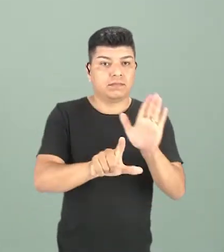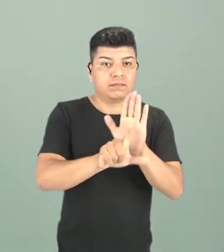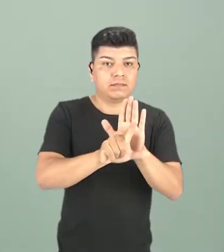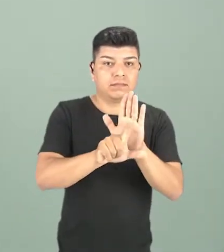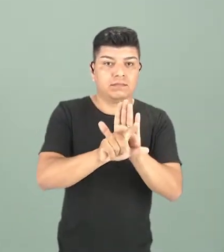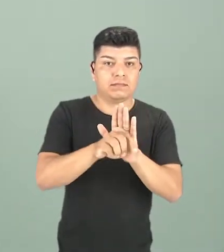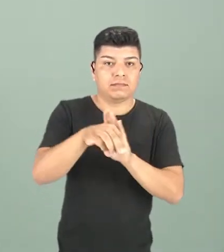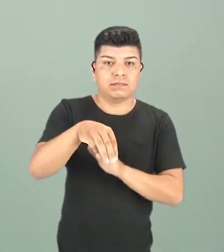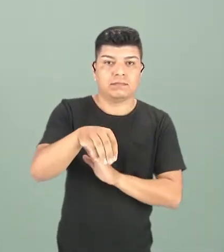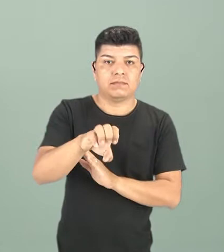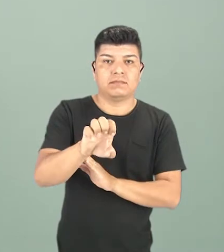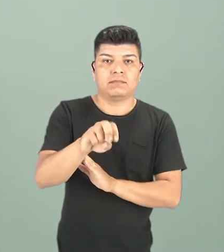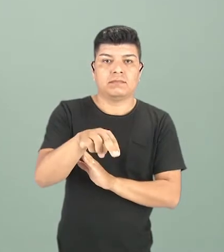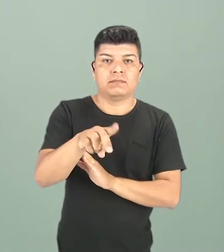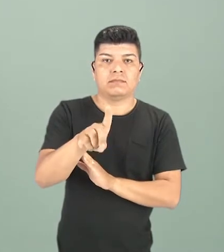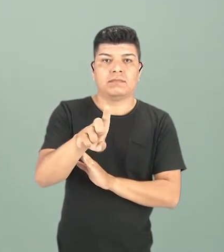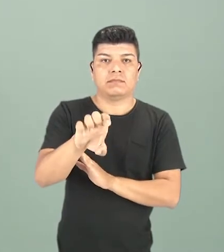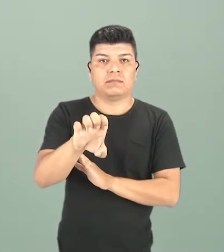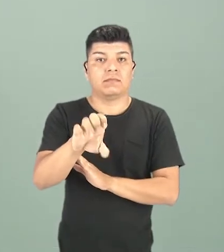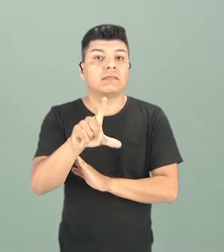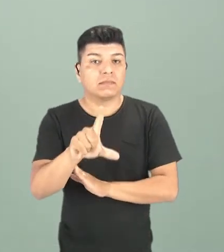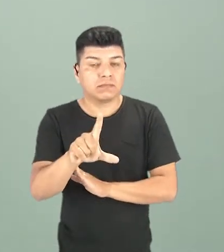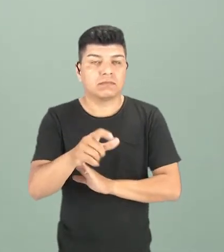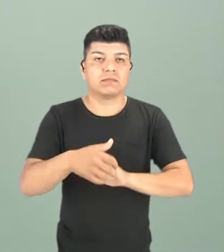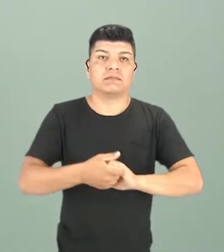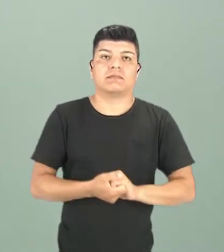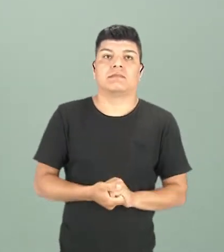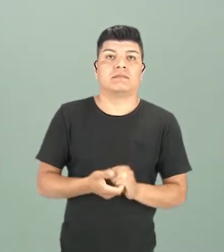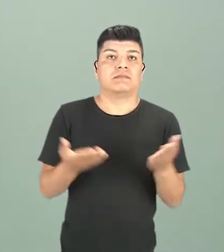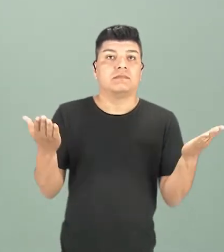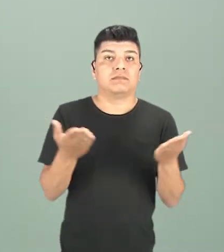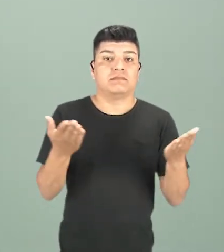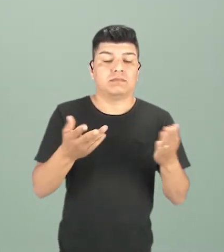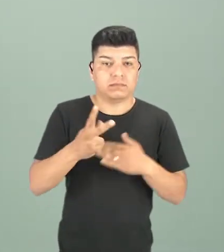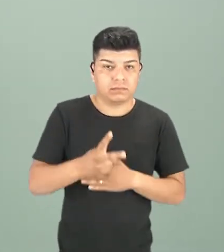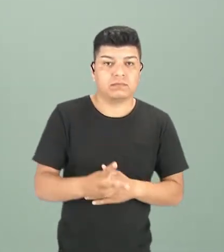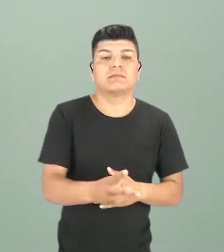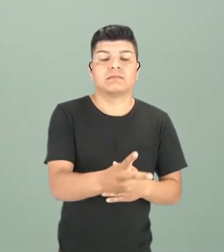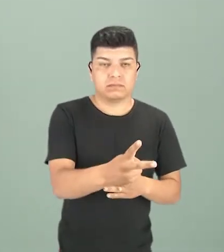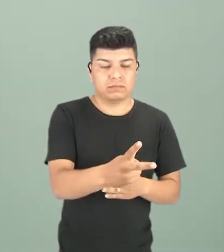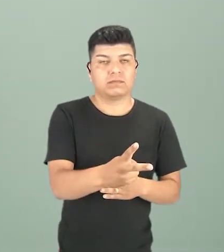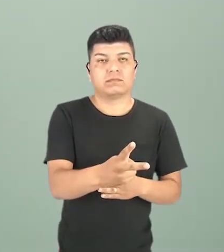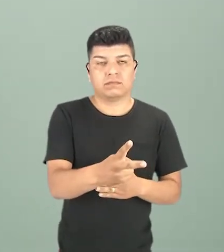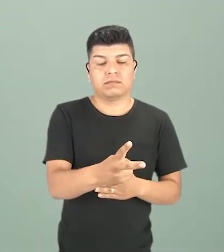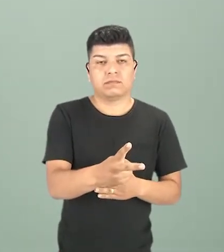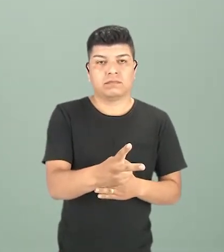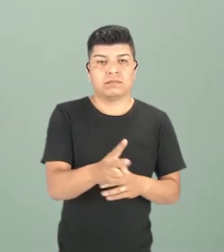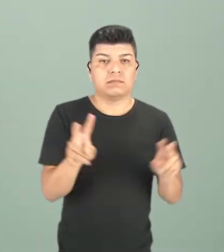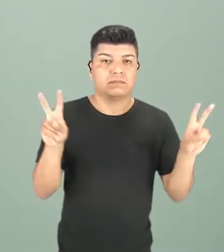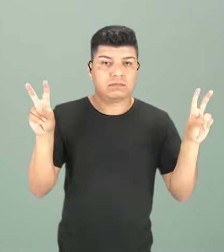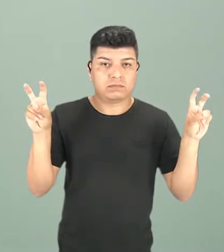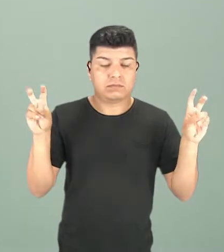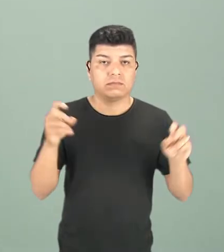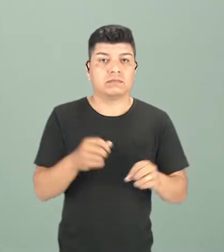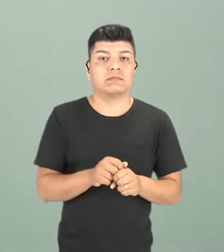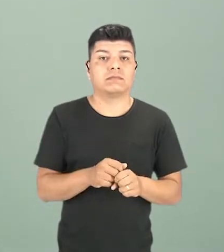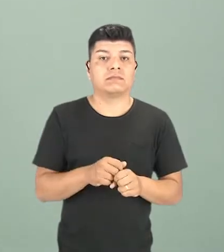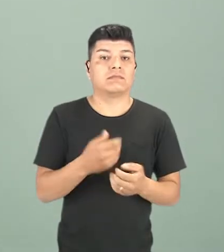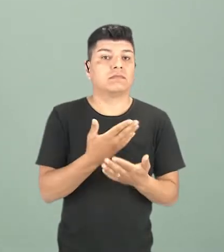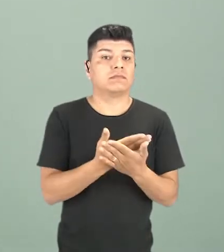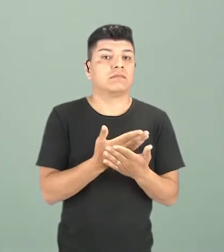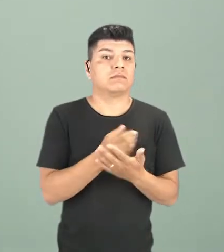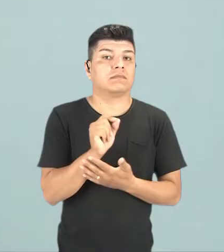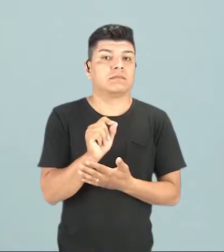E a gente agora vai dar continuidade a essa temática trabalhando heranças,